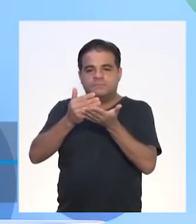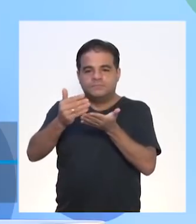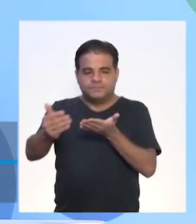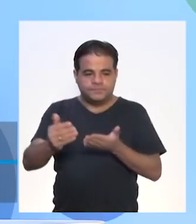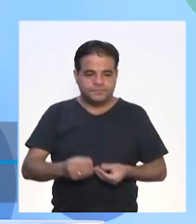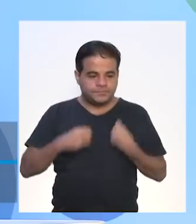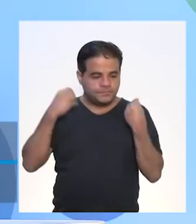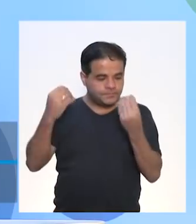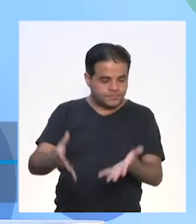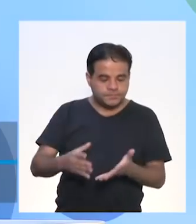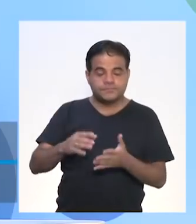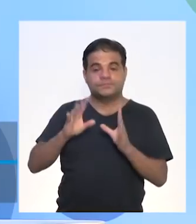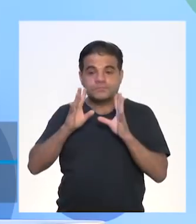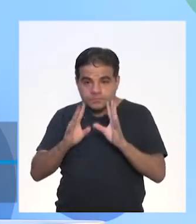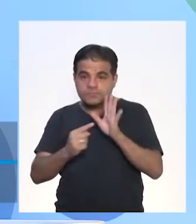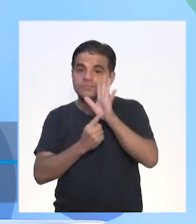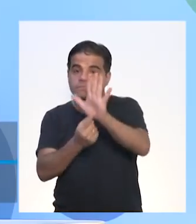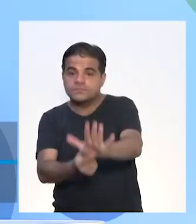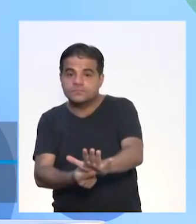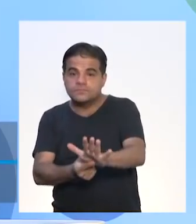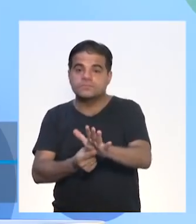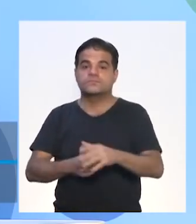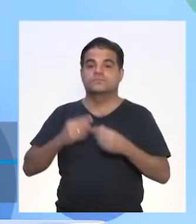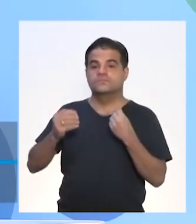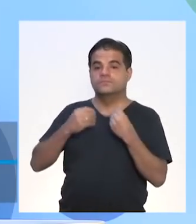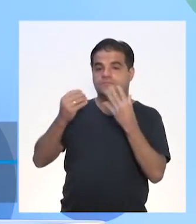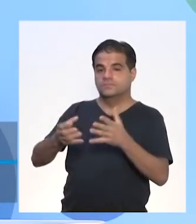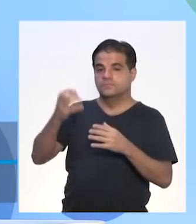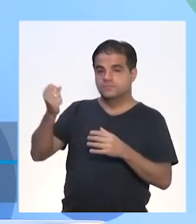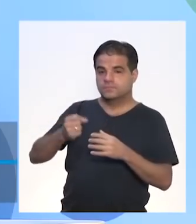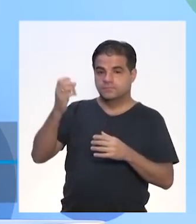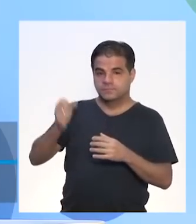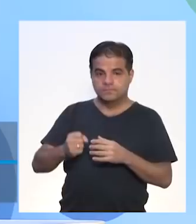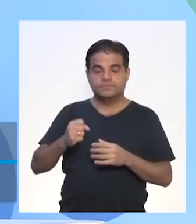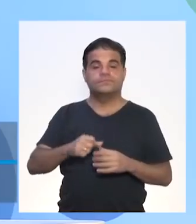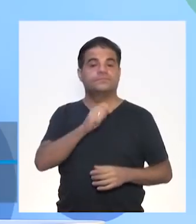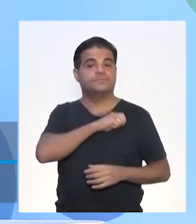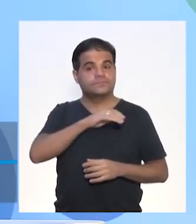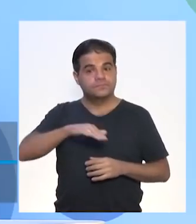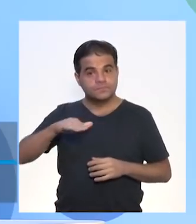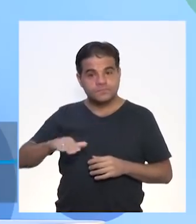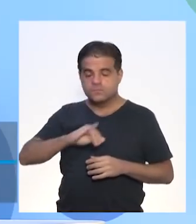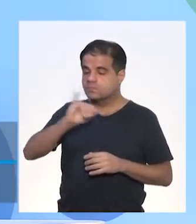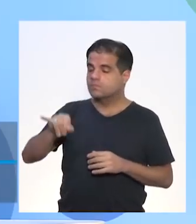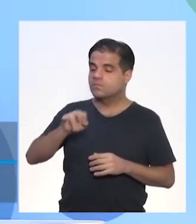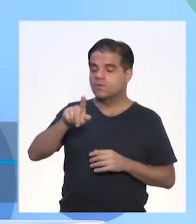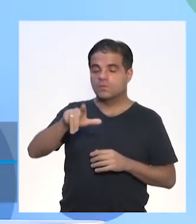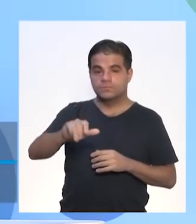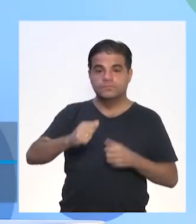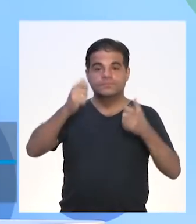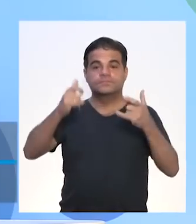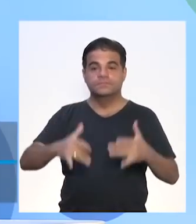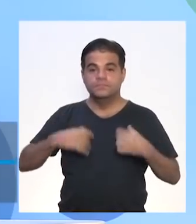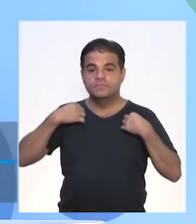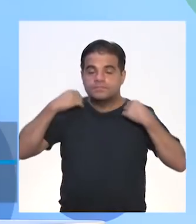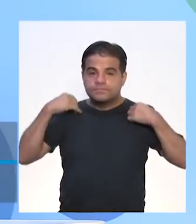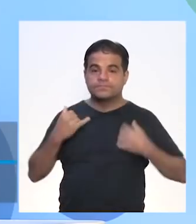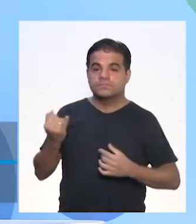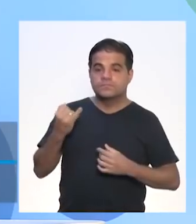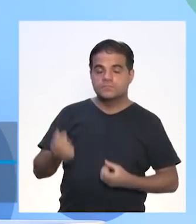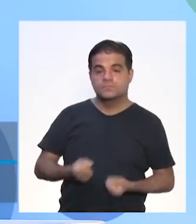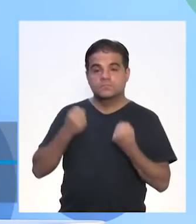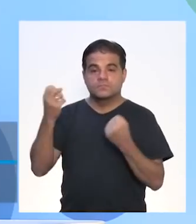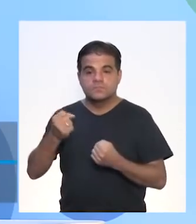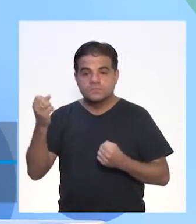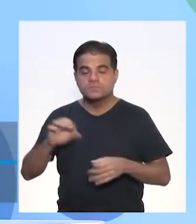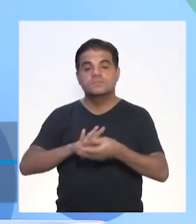Para dar ênfase ao que foi exposto. Doação de leite materno. A aluna Júlia falou. A importância da doação do leite materno